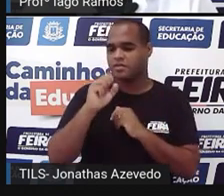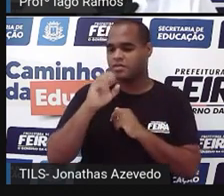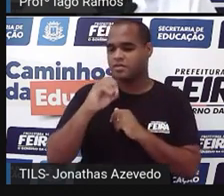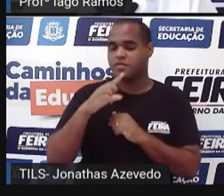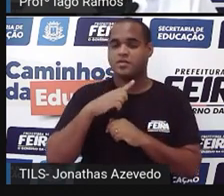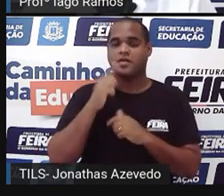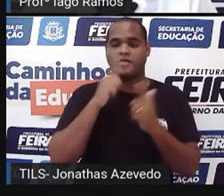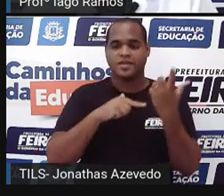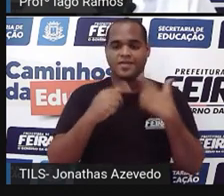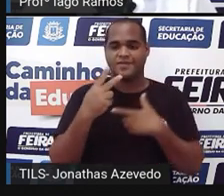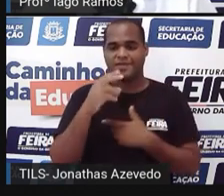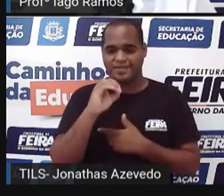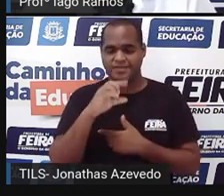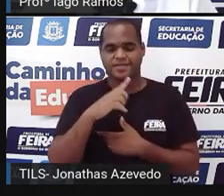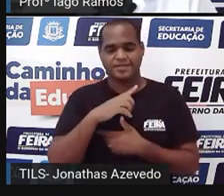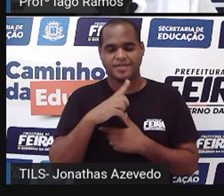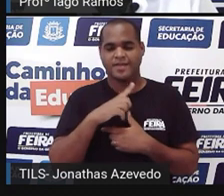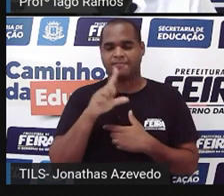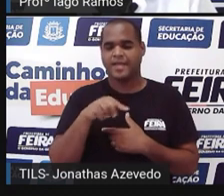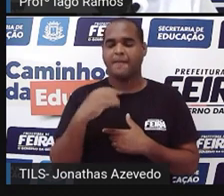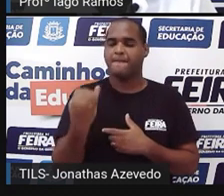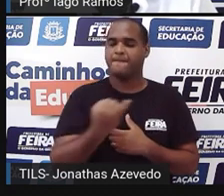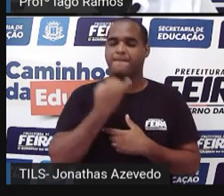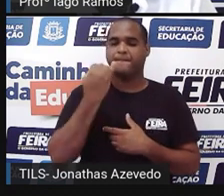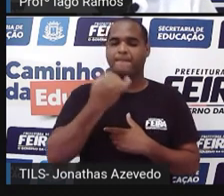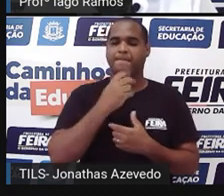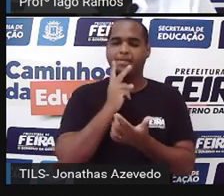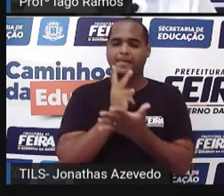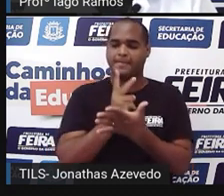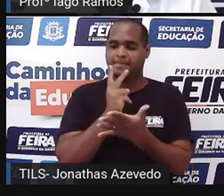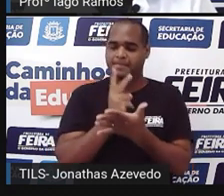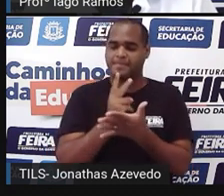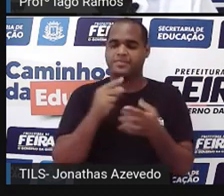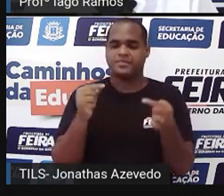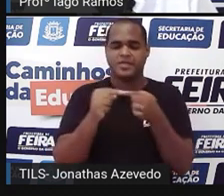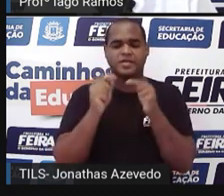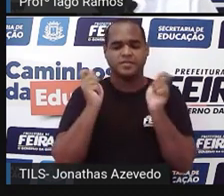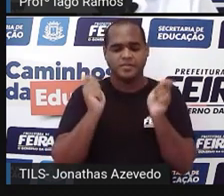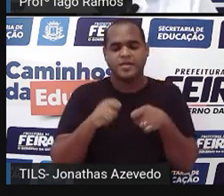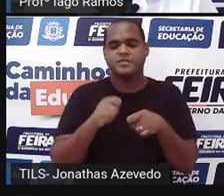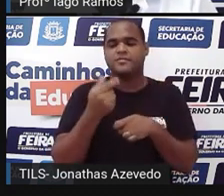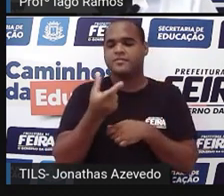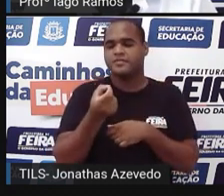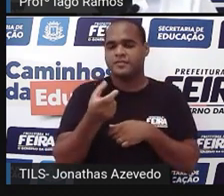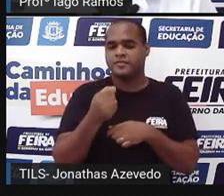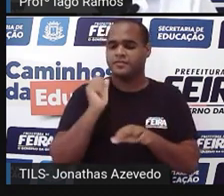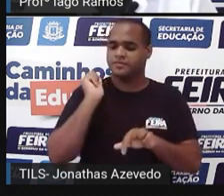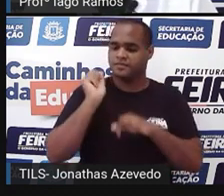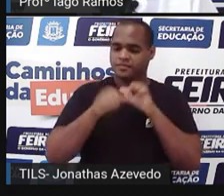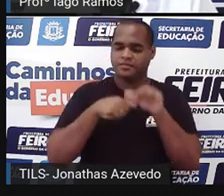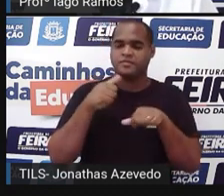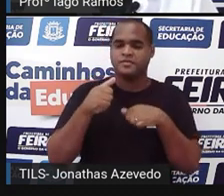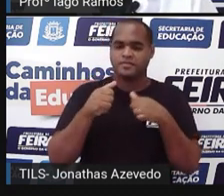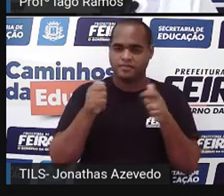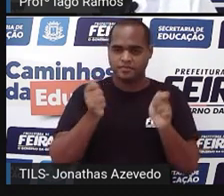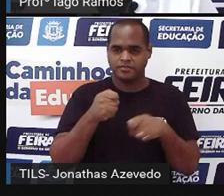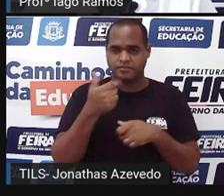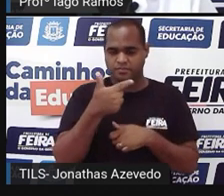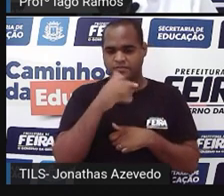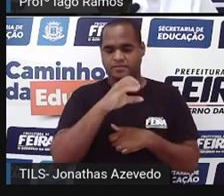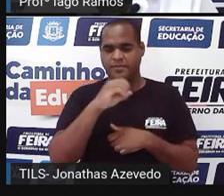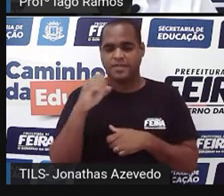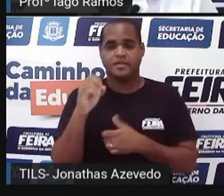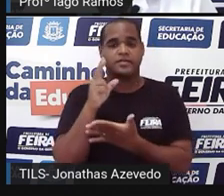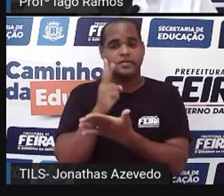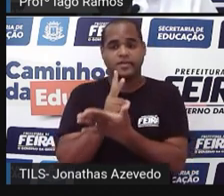aí acontece algo de interessante eu vou sempre ficar colocando 10 nesse 20 vai virar 200 e sempre